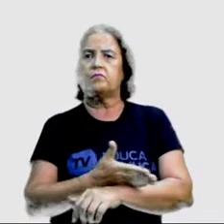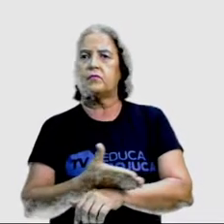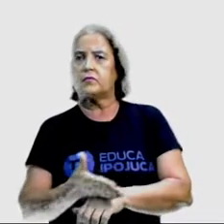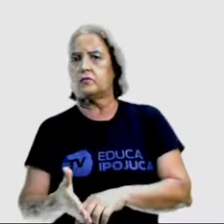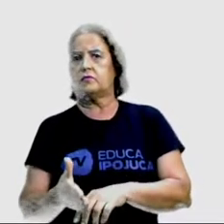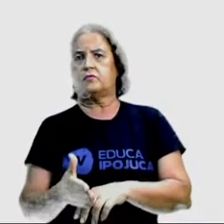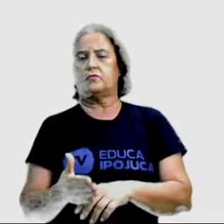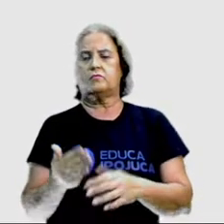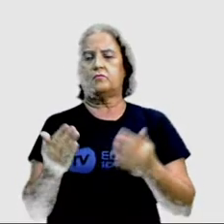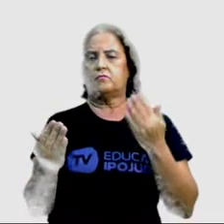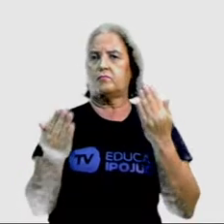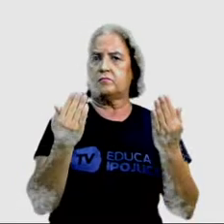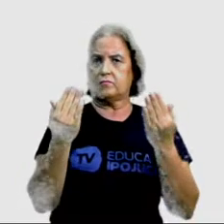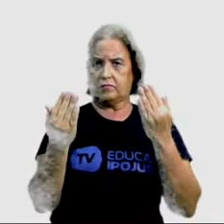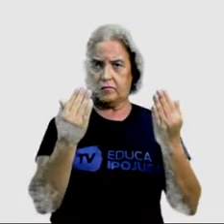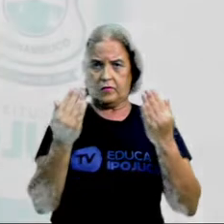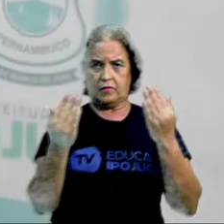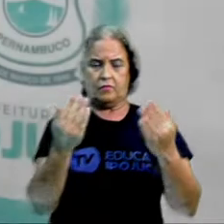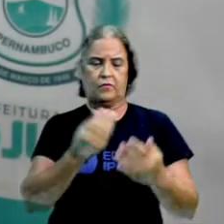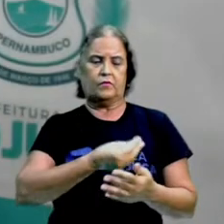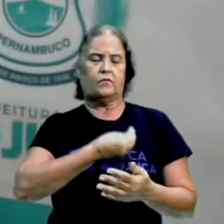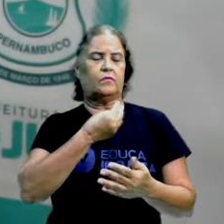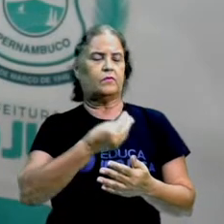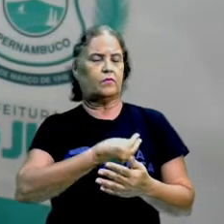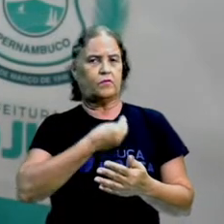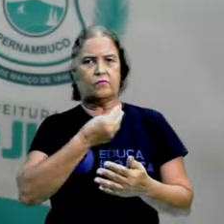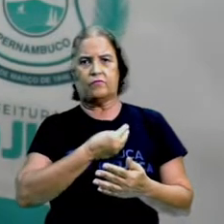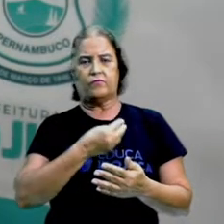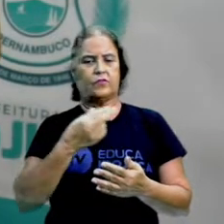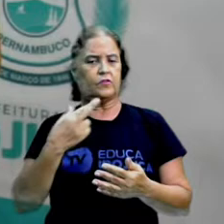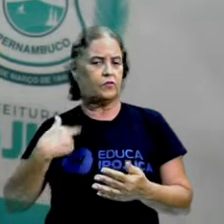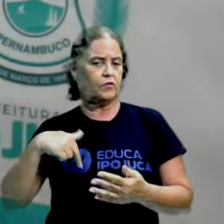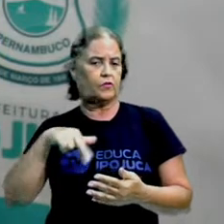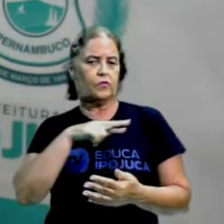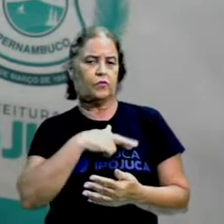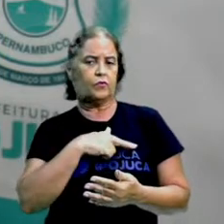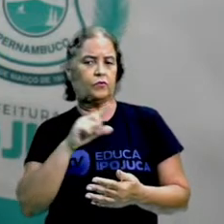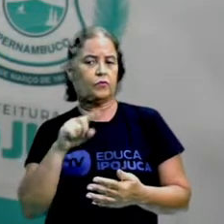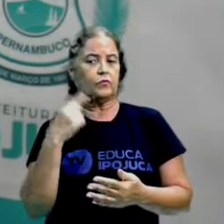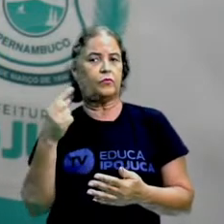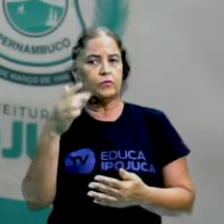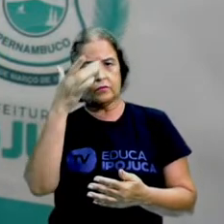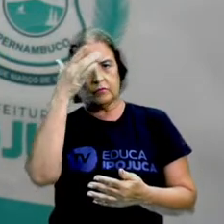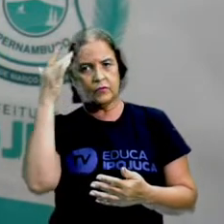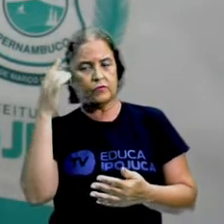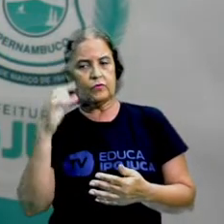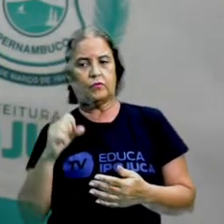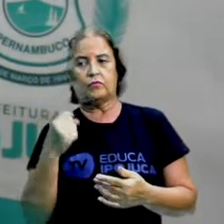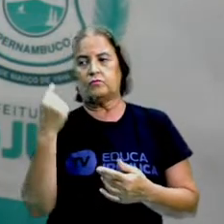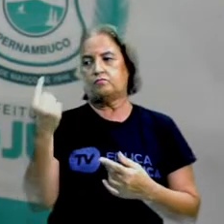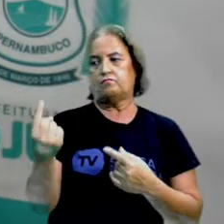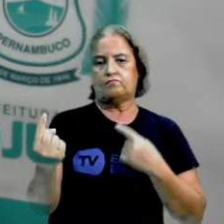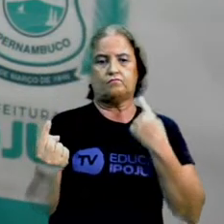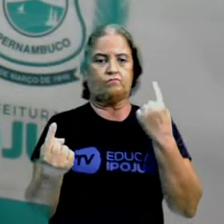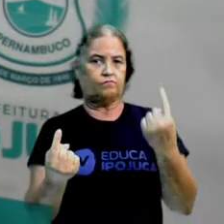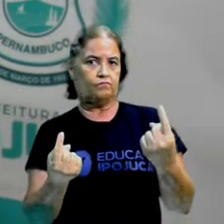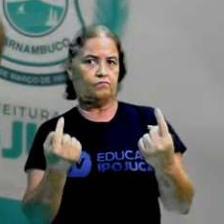fazer comparações na nossa vida, seja nossa com outras pessoas ou de objetos com outros,